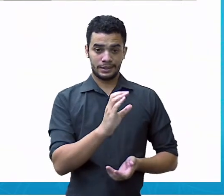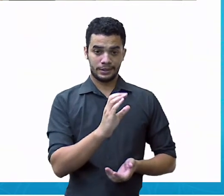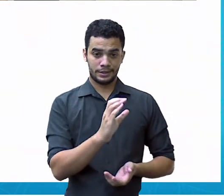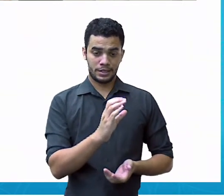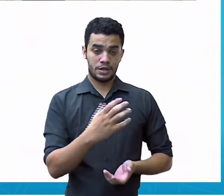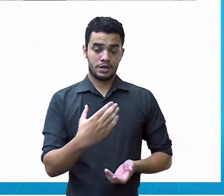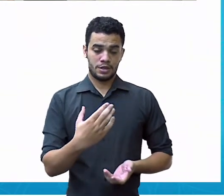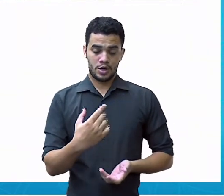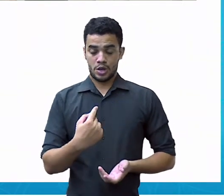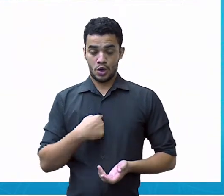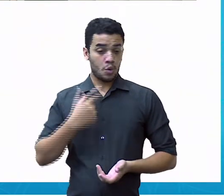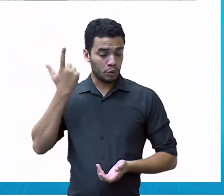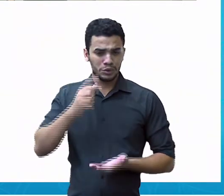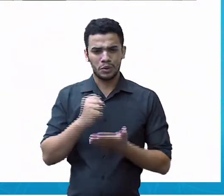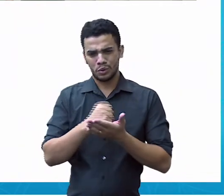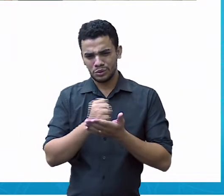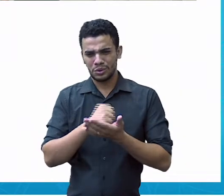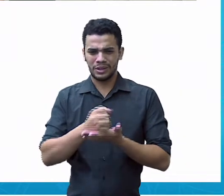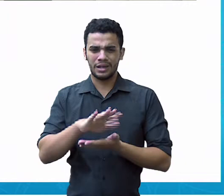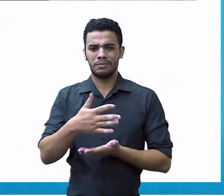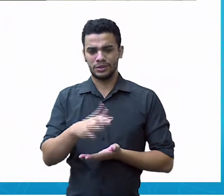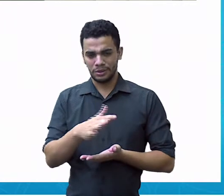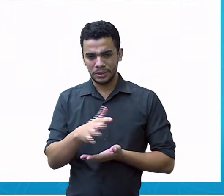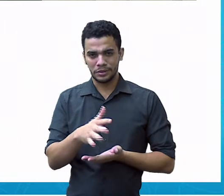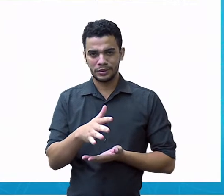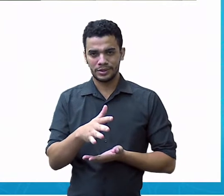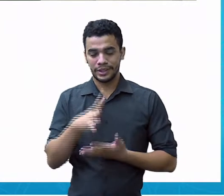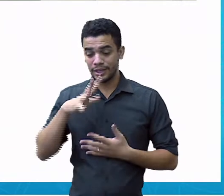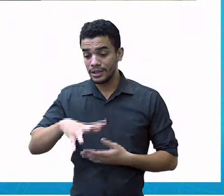a inspiração.